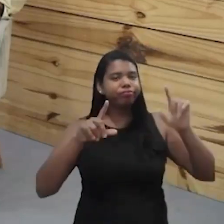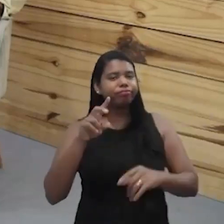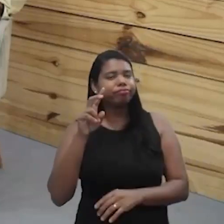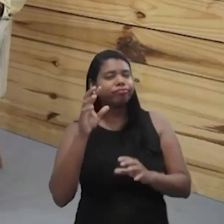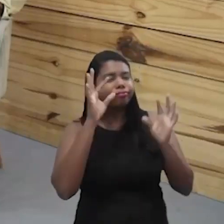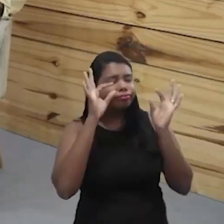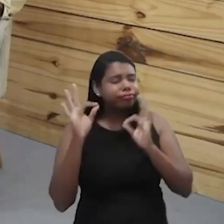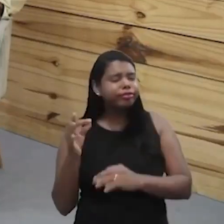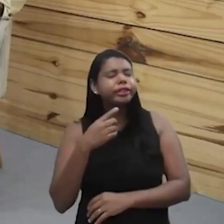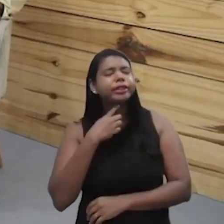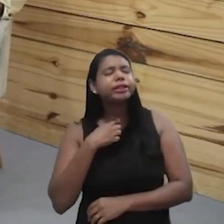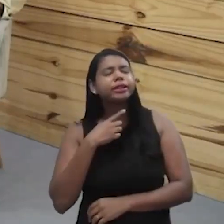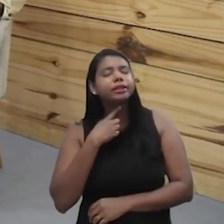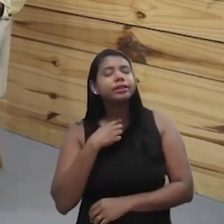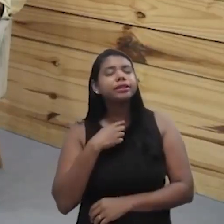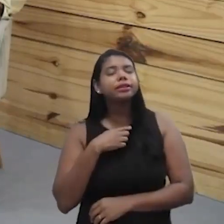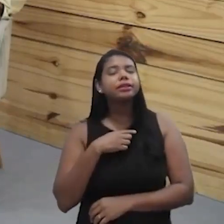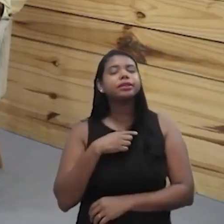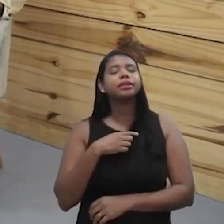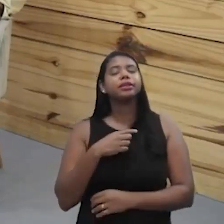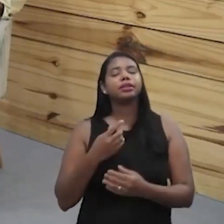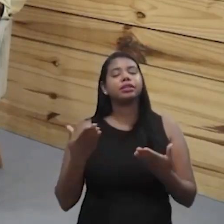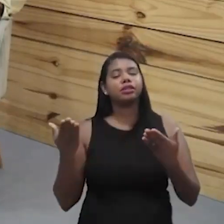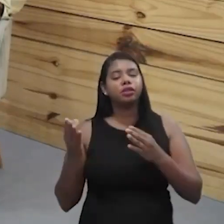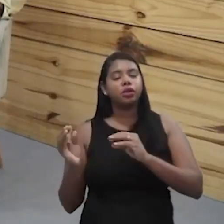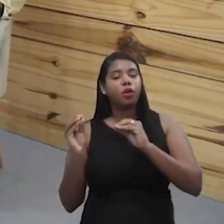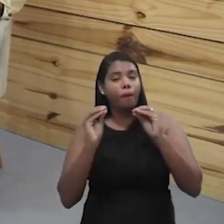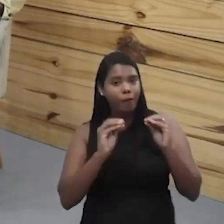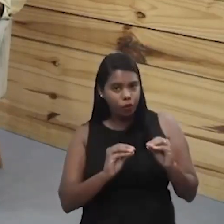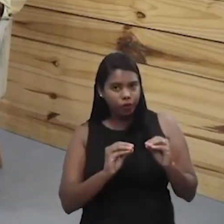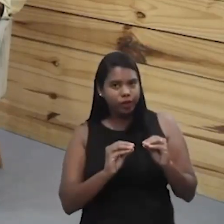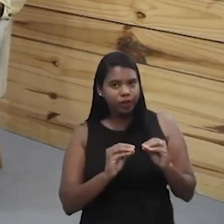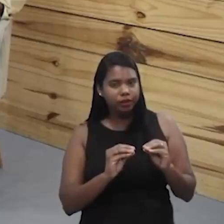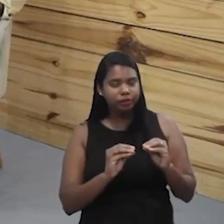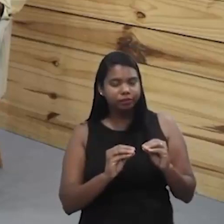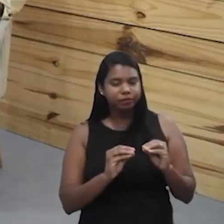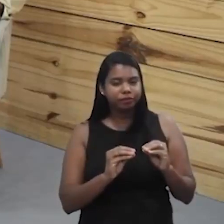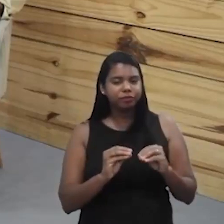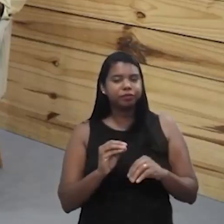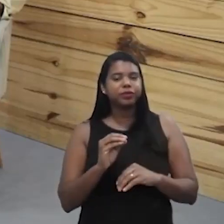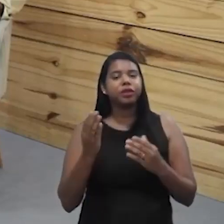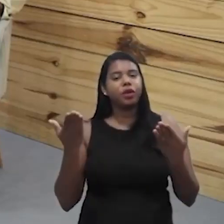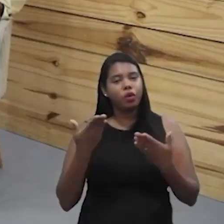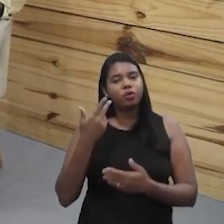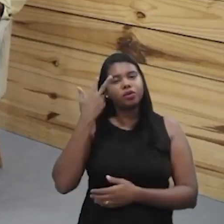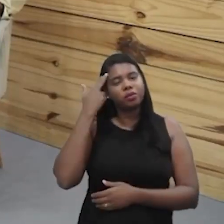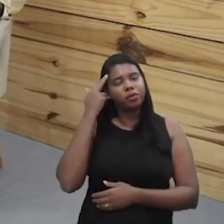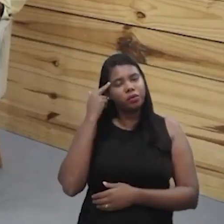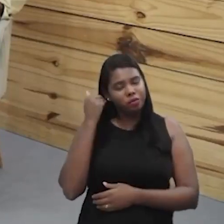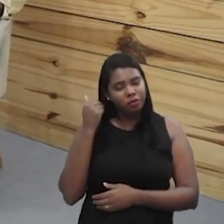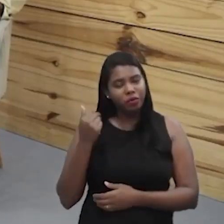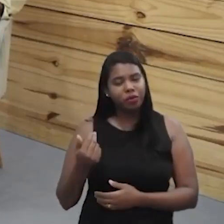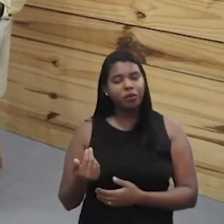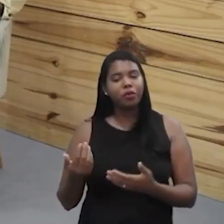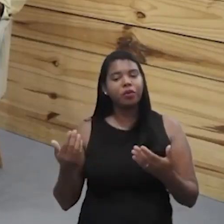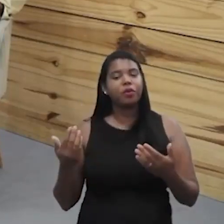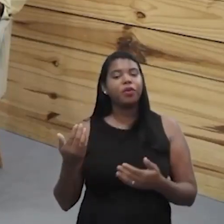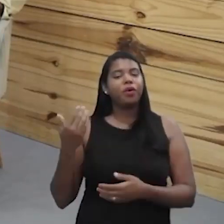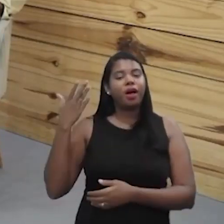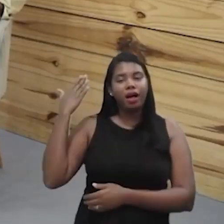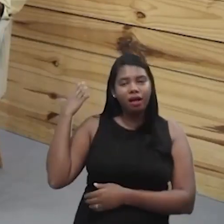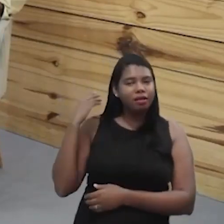gente e desejam migrar de área, por exemplo, que hoje é muito comum. Antigamente a gente não tinha essa migração diária,